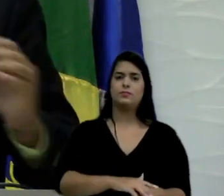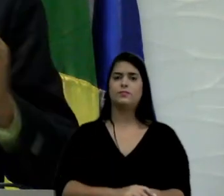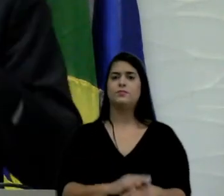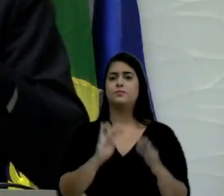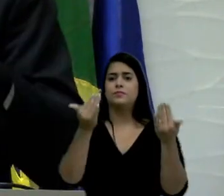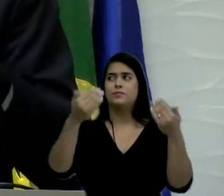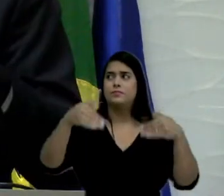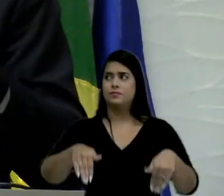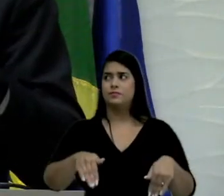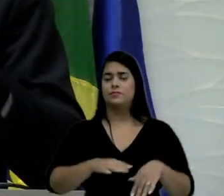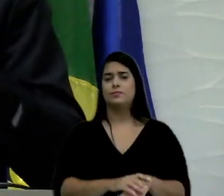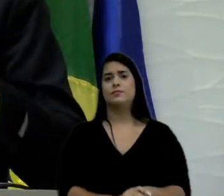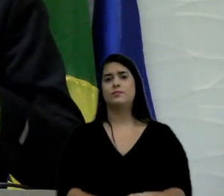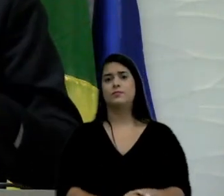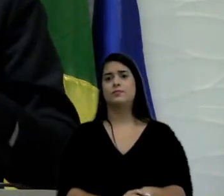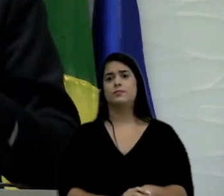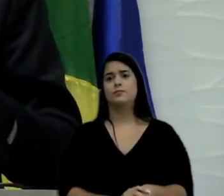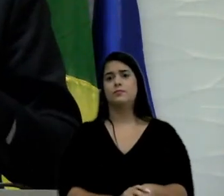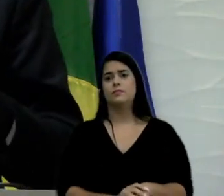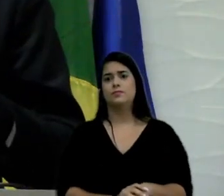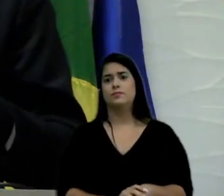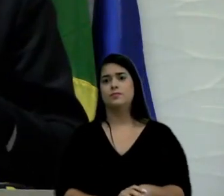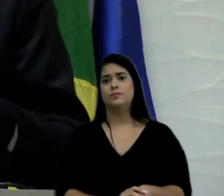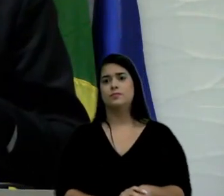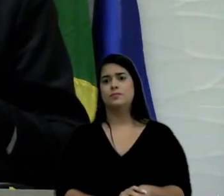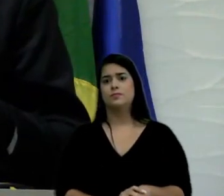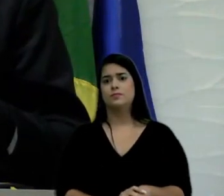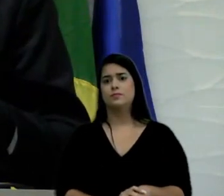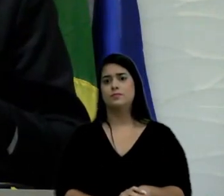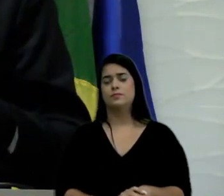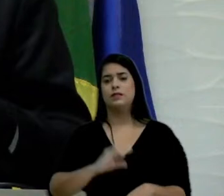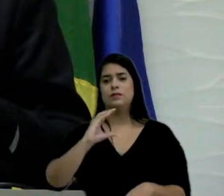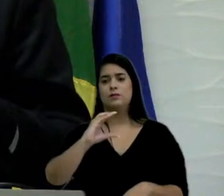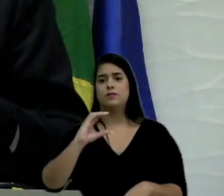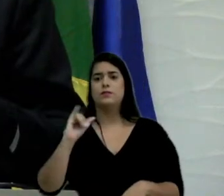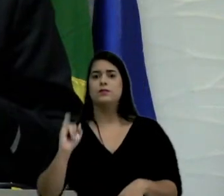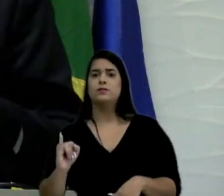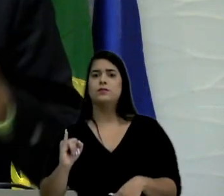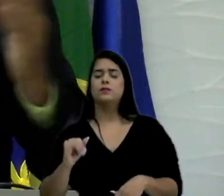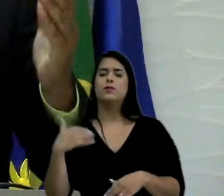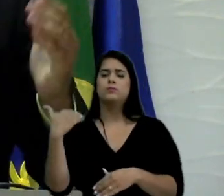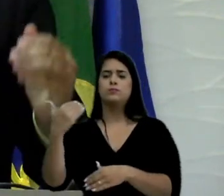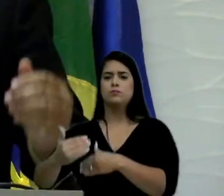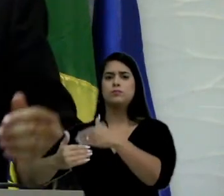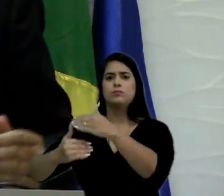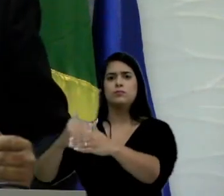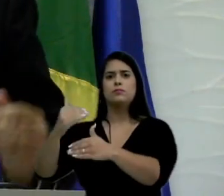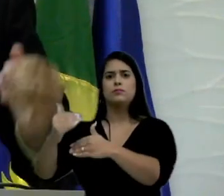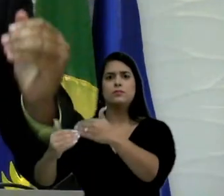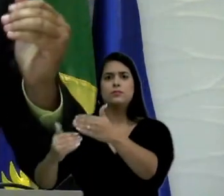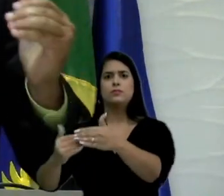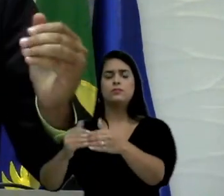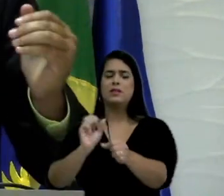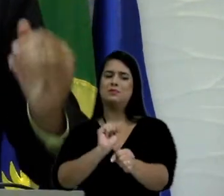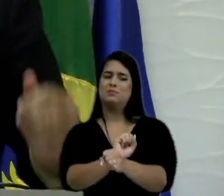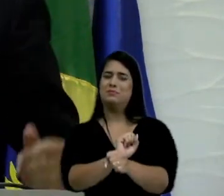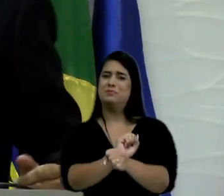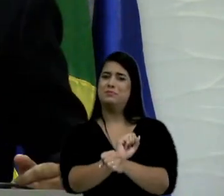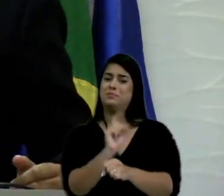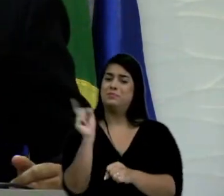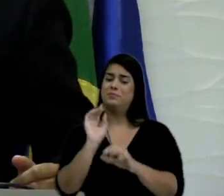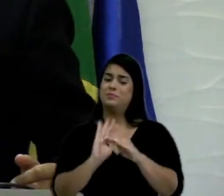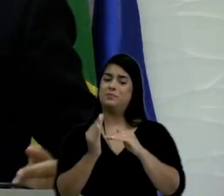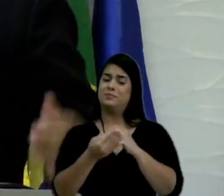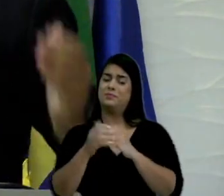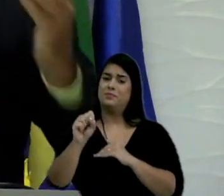finalizar essa parte aqui o CCI continua desativado lá no Santa